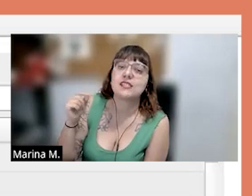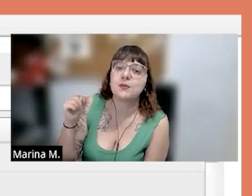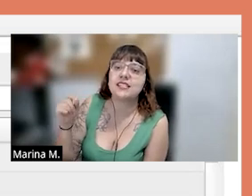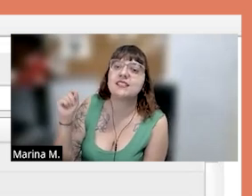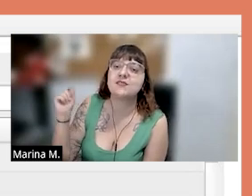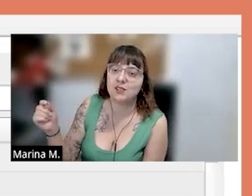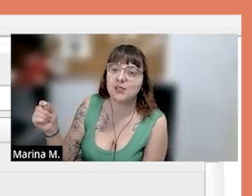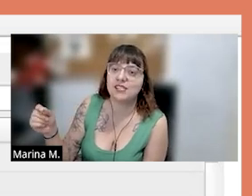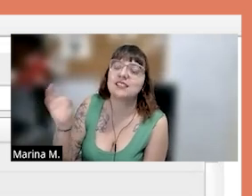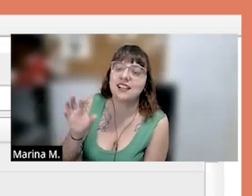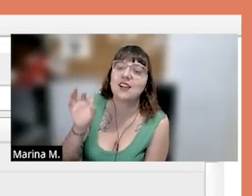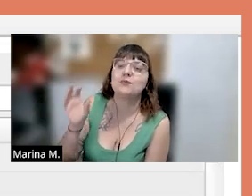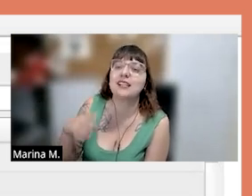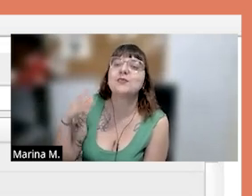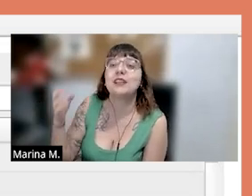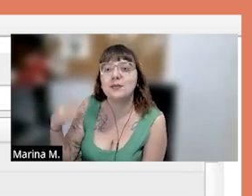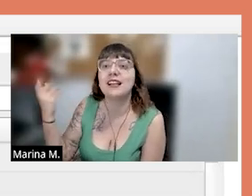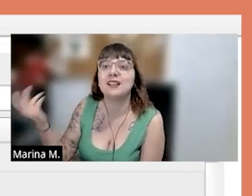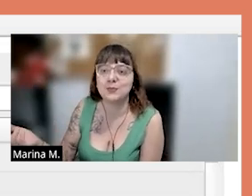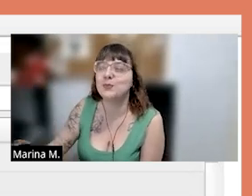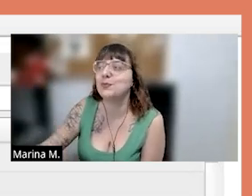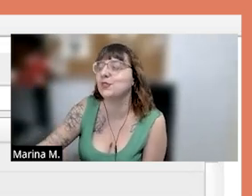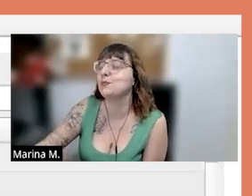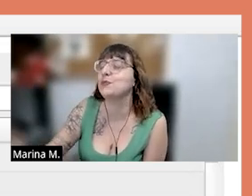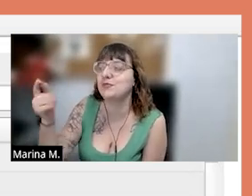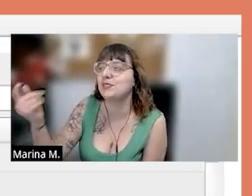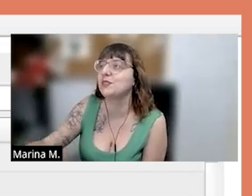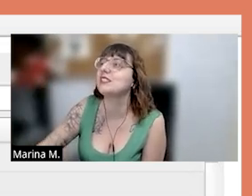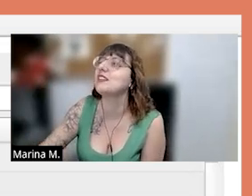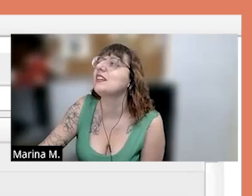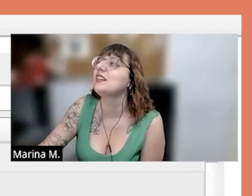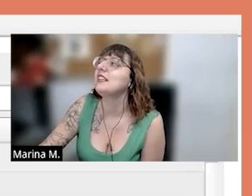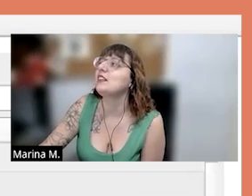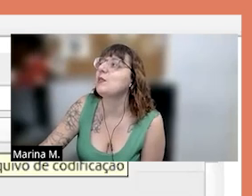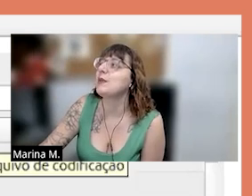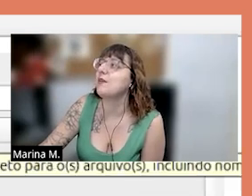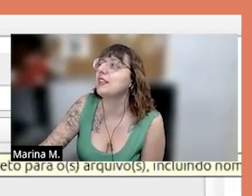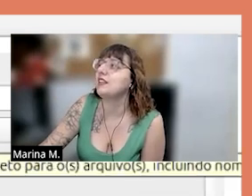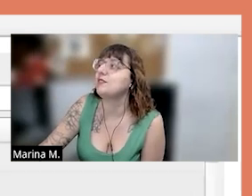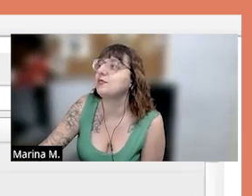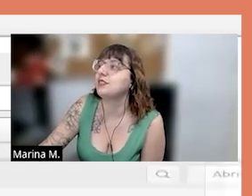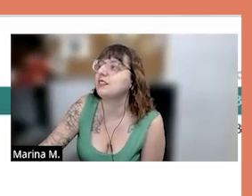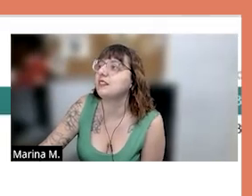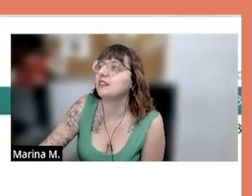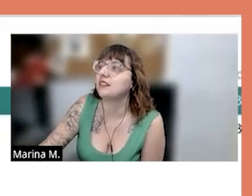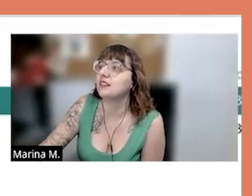Comma separated values. Ele é um texto delimitado por vírgulas. Então, eu vou pegar o